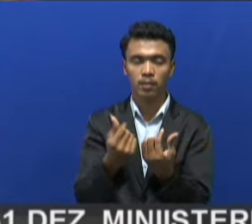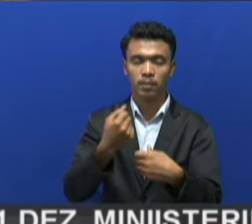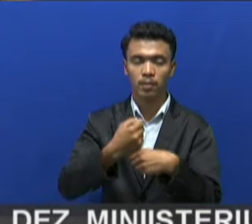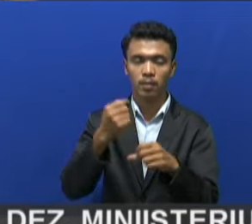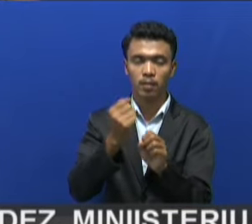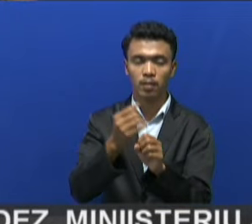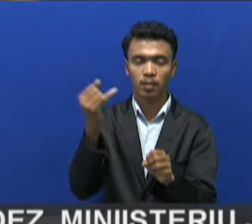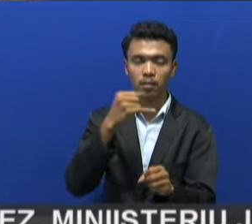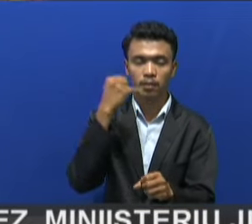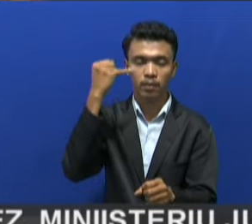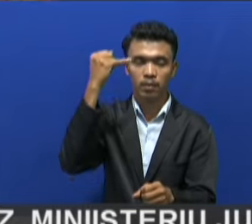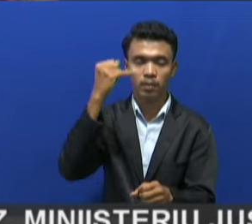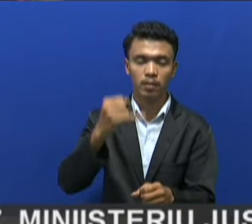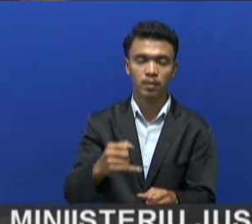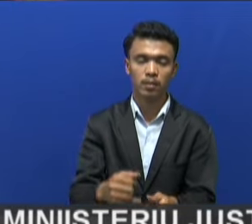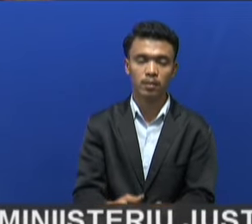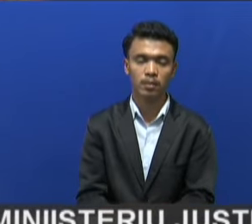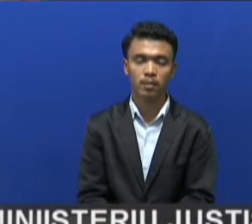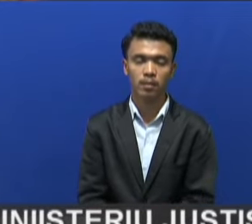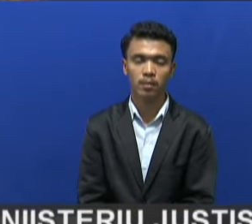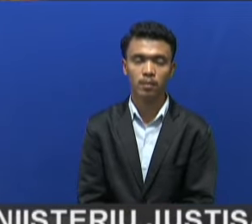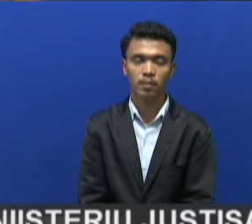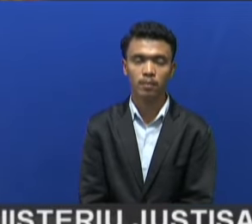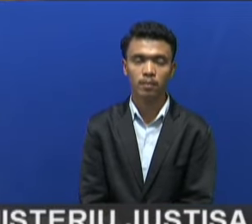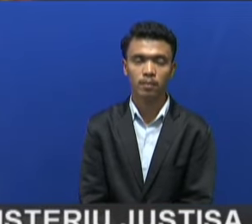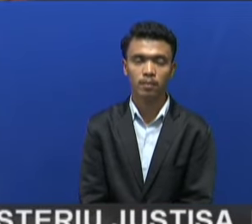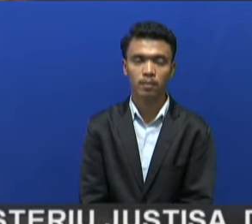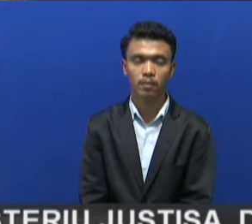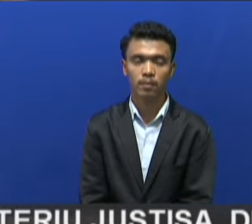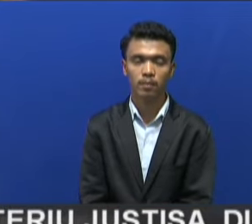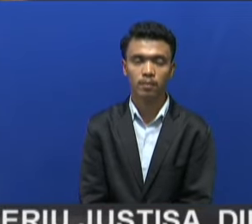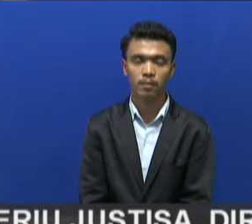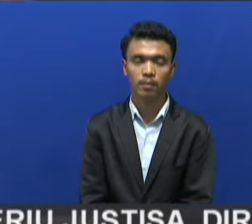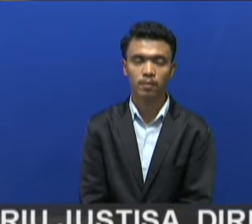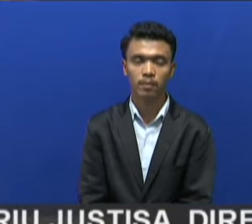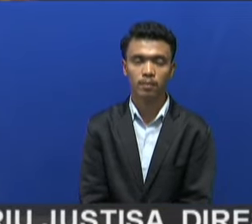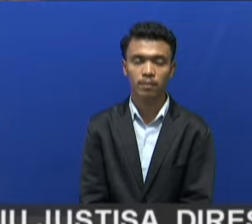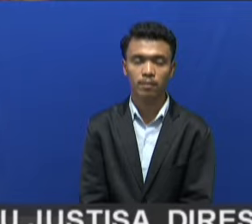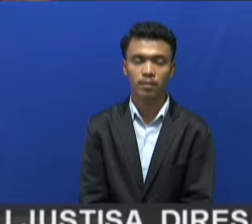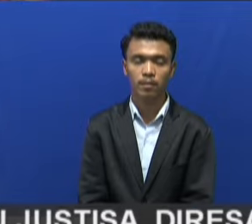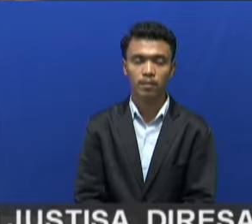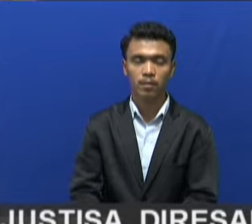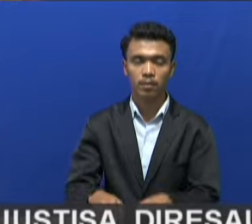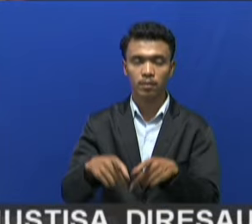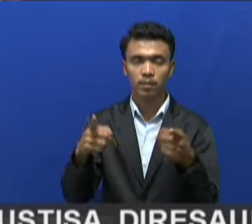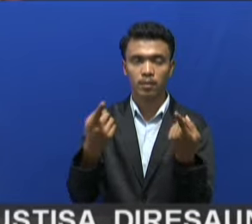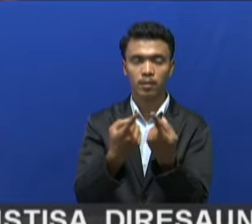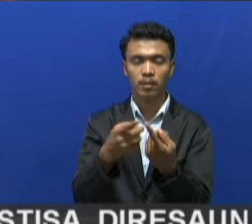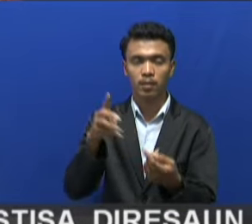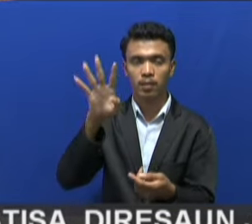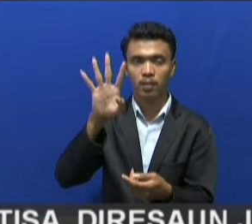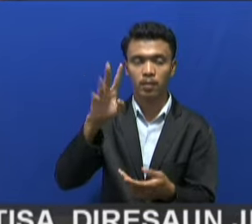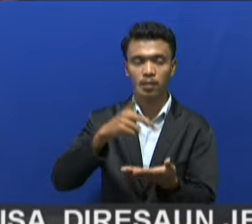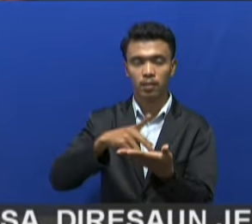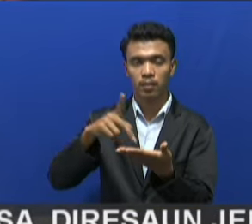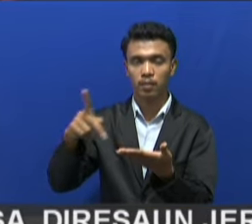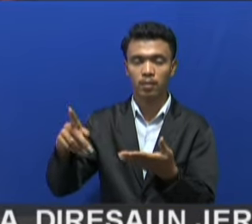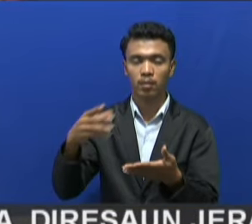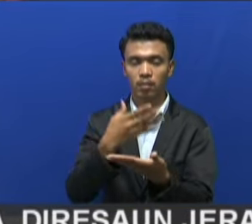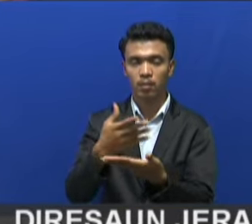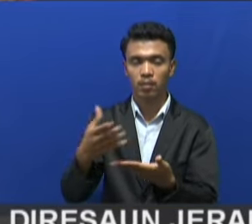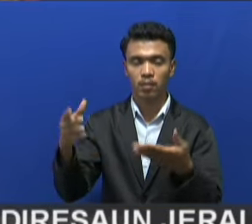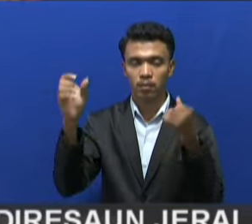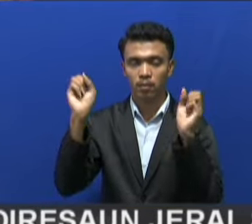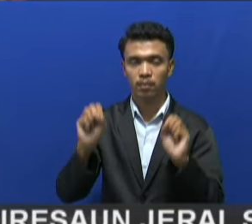roto, passa recibo, sira, empresa serne, loja hat, né, quando você luona, serne sassância, bele fan, fale,